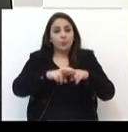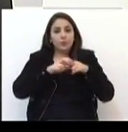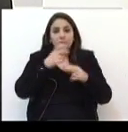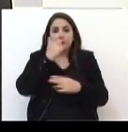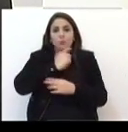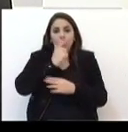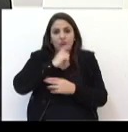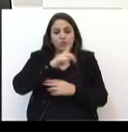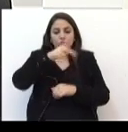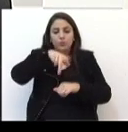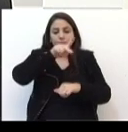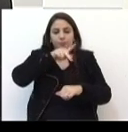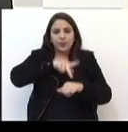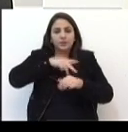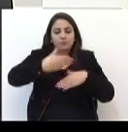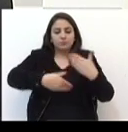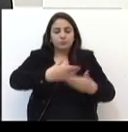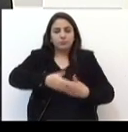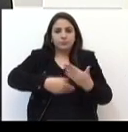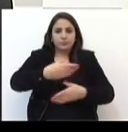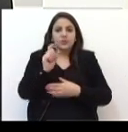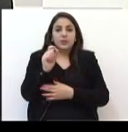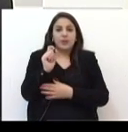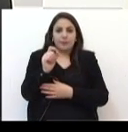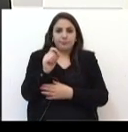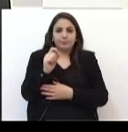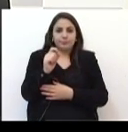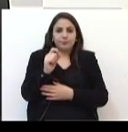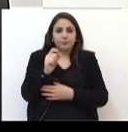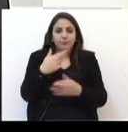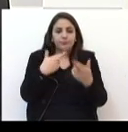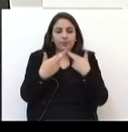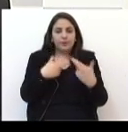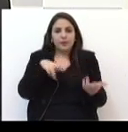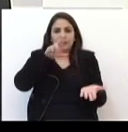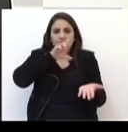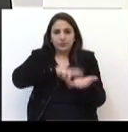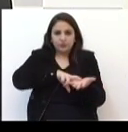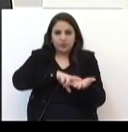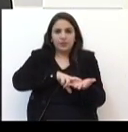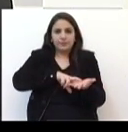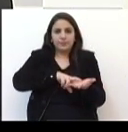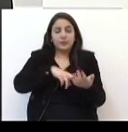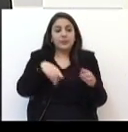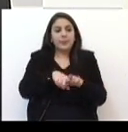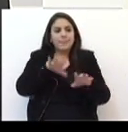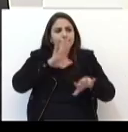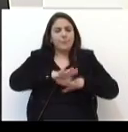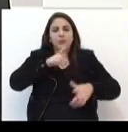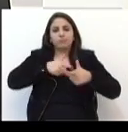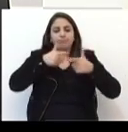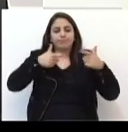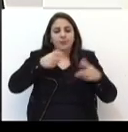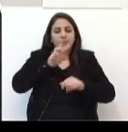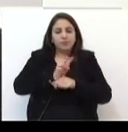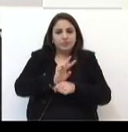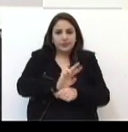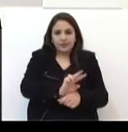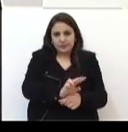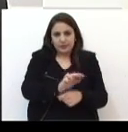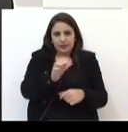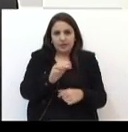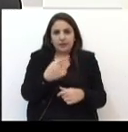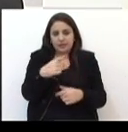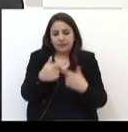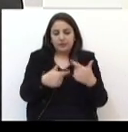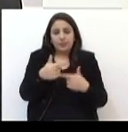que o país ele caminha no sentido de regulamentar e cada vez mais fiscalizar essa atuação,